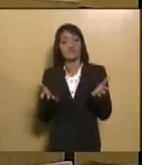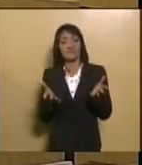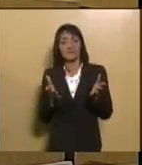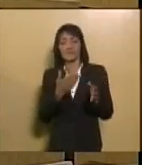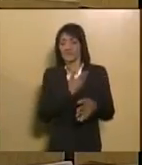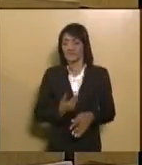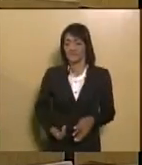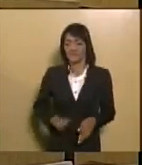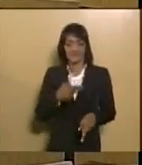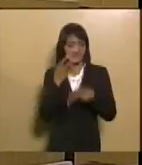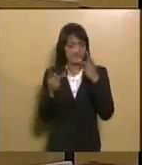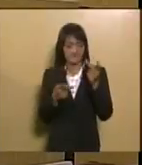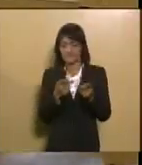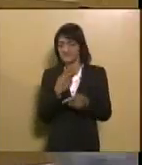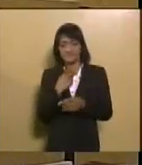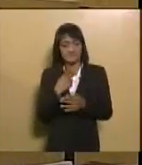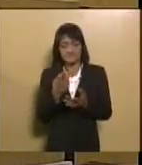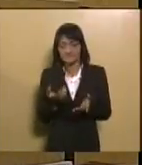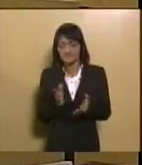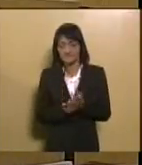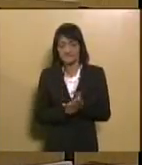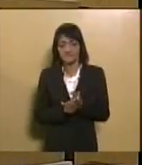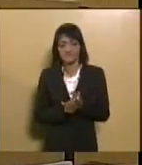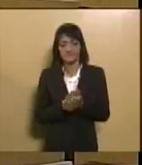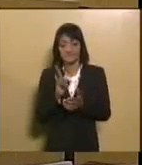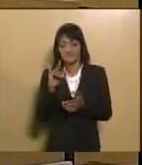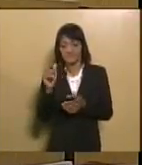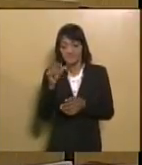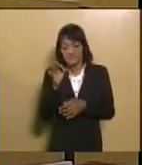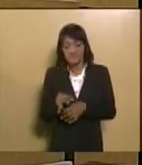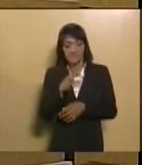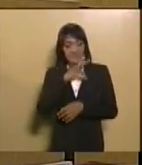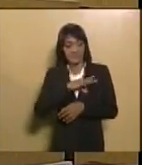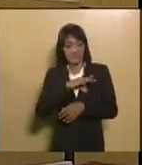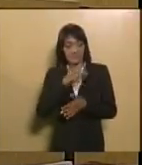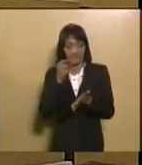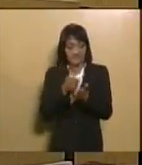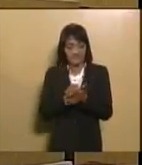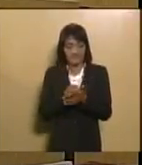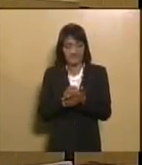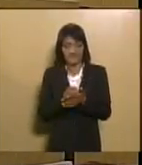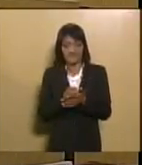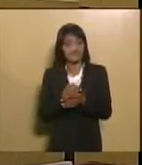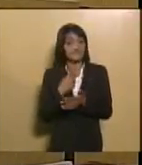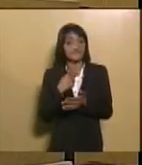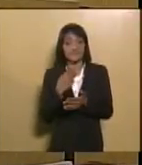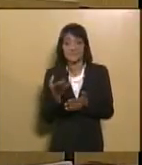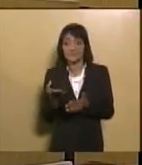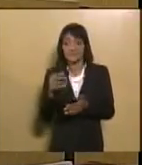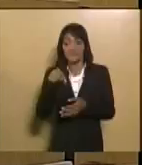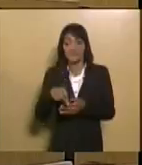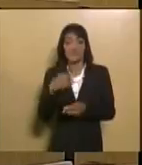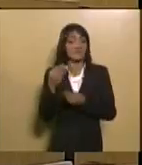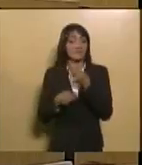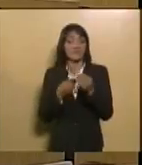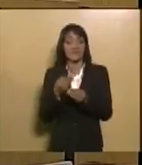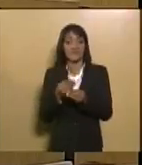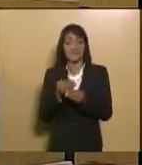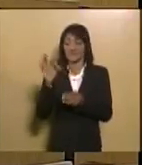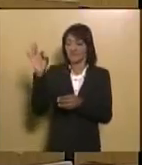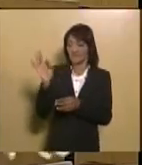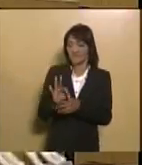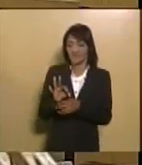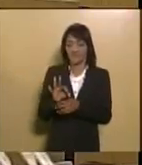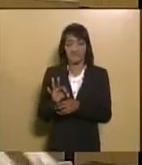que não pode pagar em dia os seus servidores, que não pode mandar para essa casa a recomposição inflacionária,